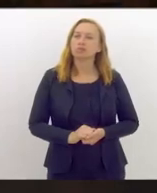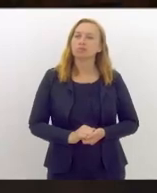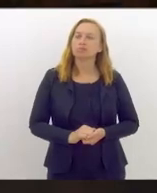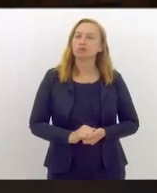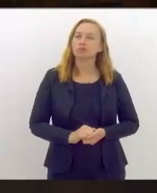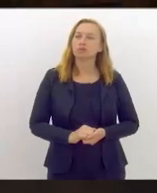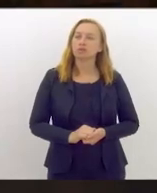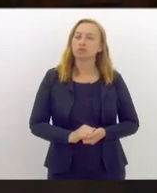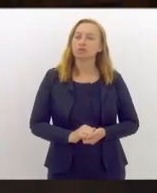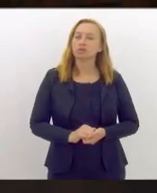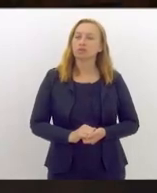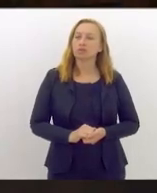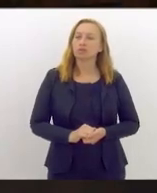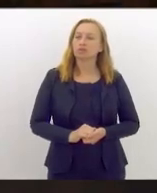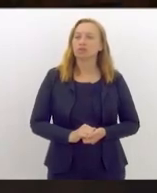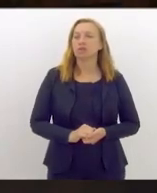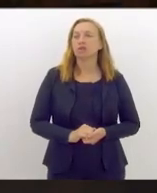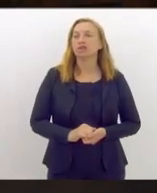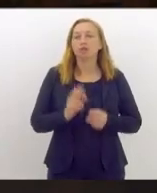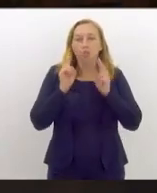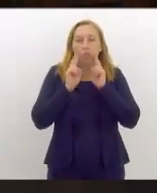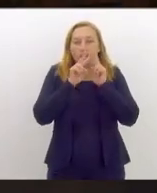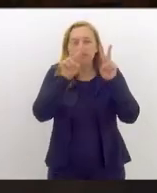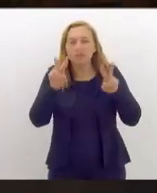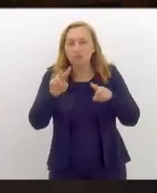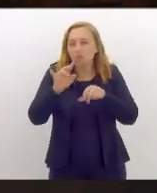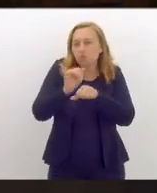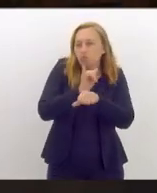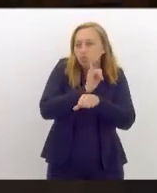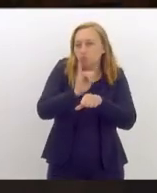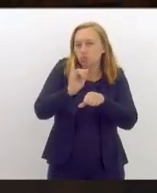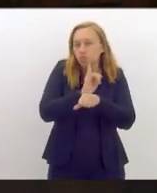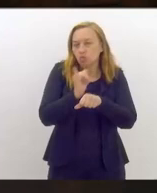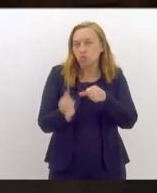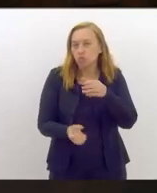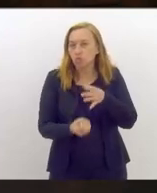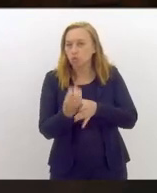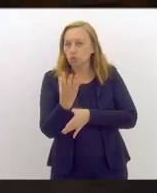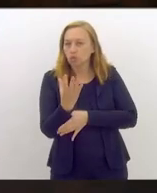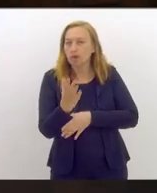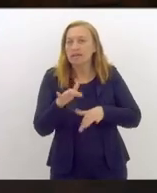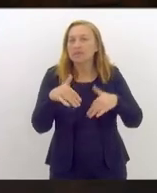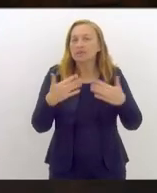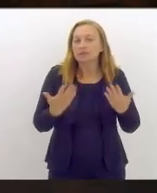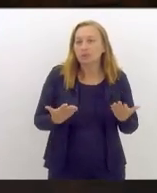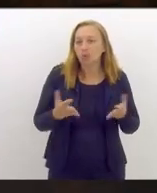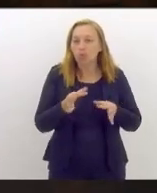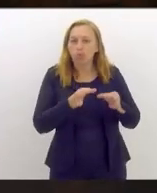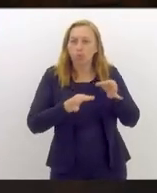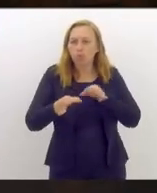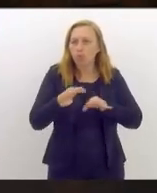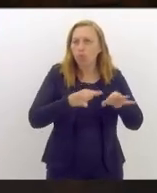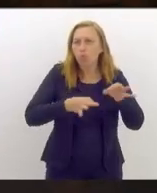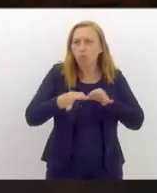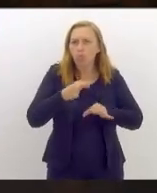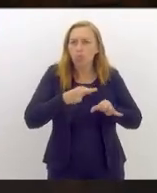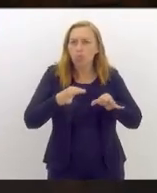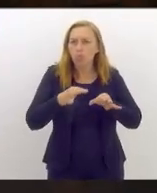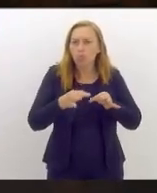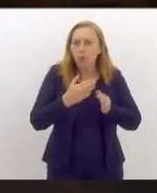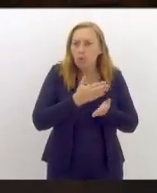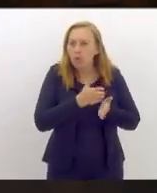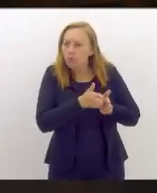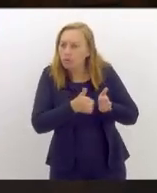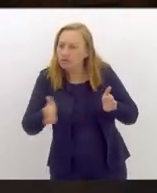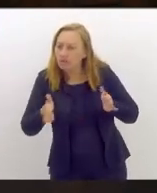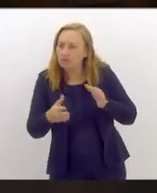estético o Heitor também tem uma visão estratégica de produção então ele é um organizador do processo de produção